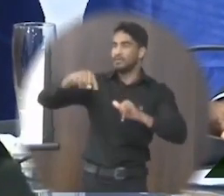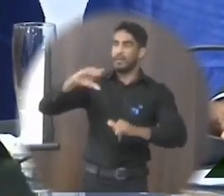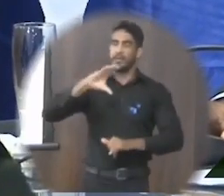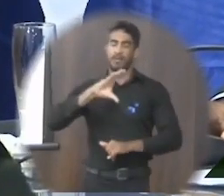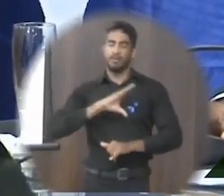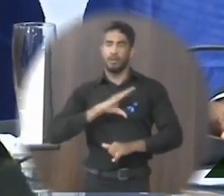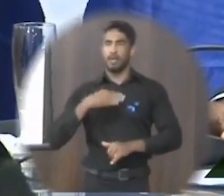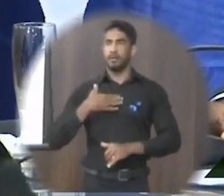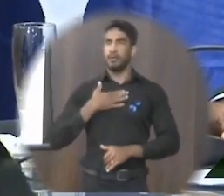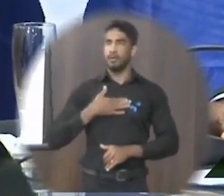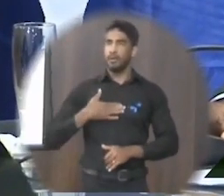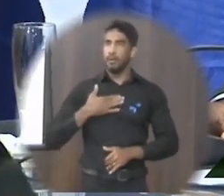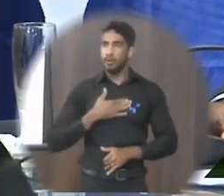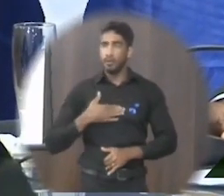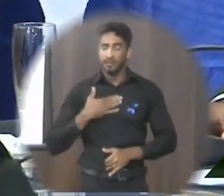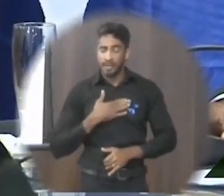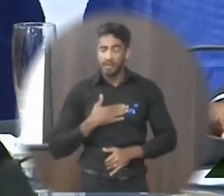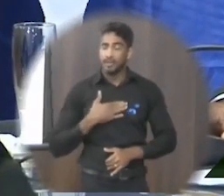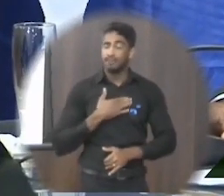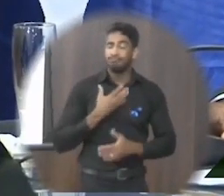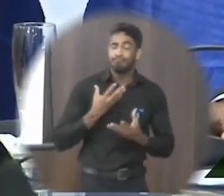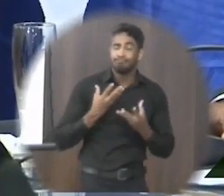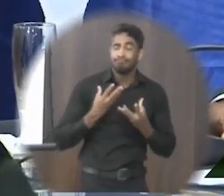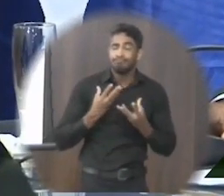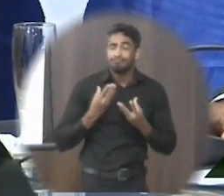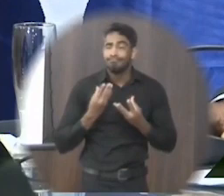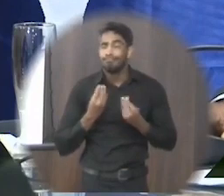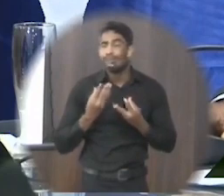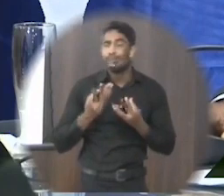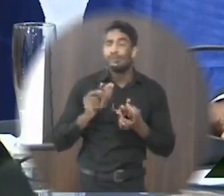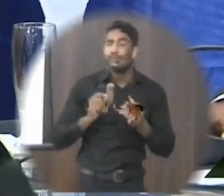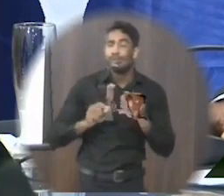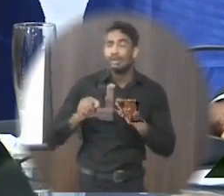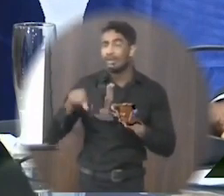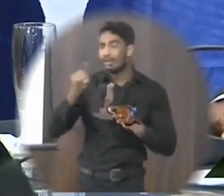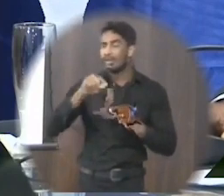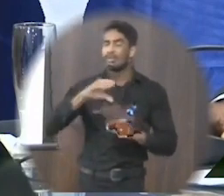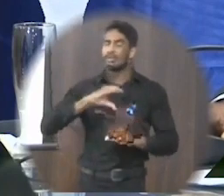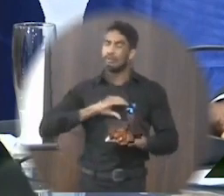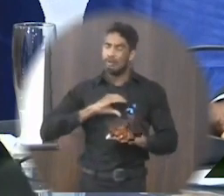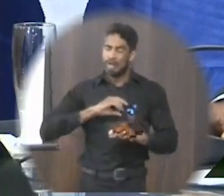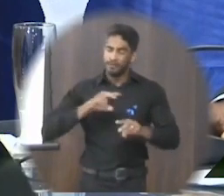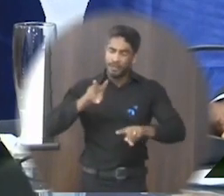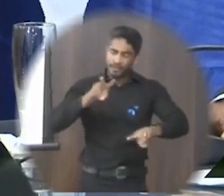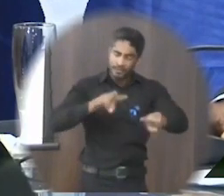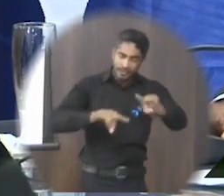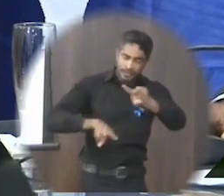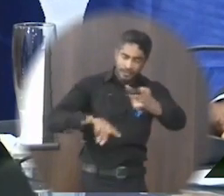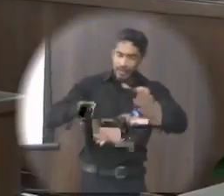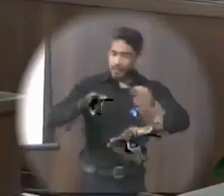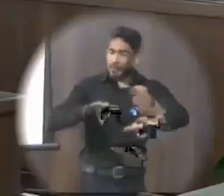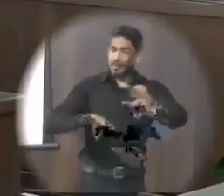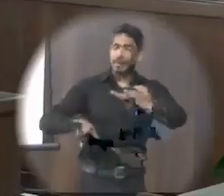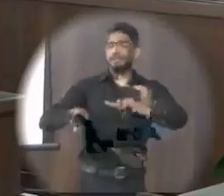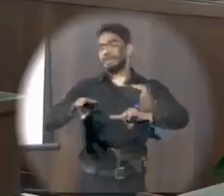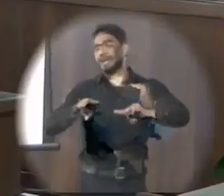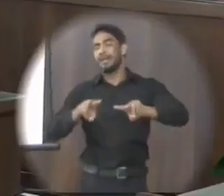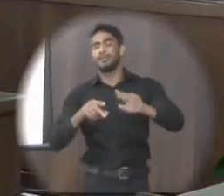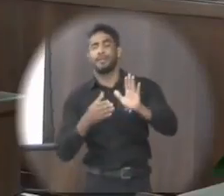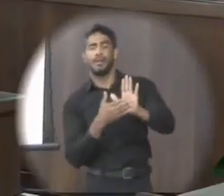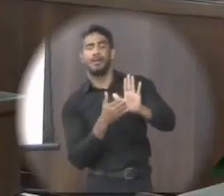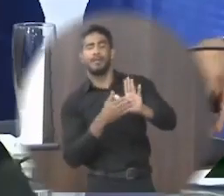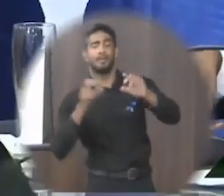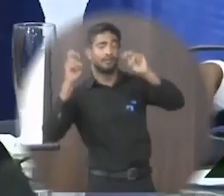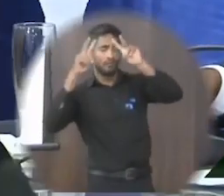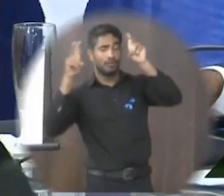E gostaria muito que os colegas fizessem uma análise total a respeito do